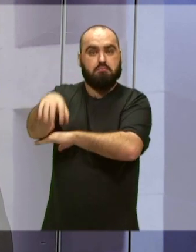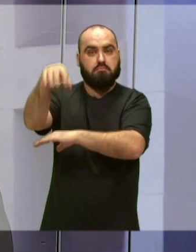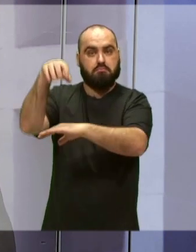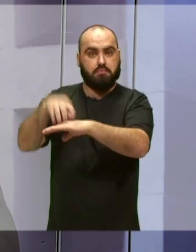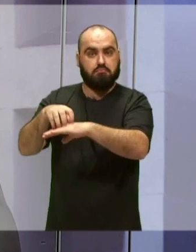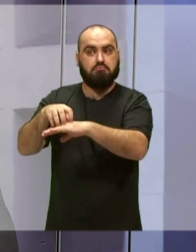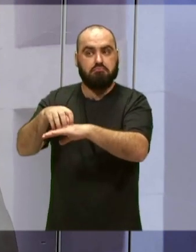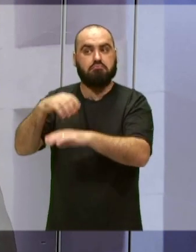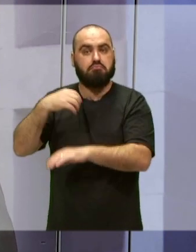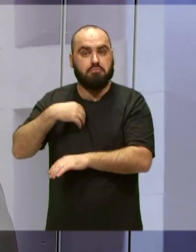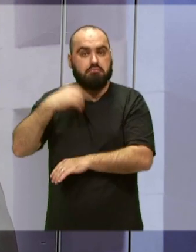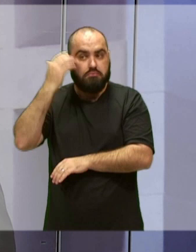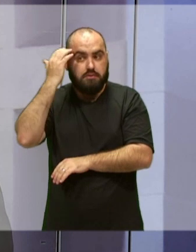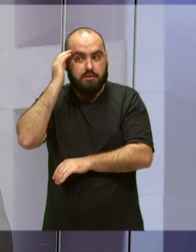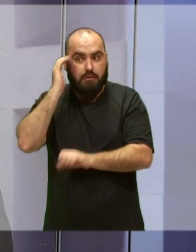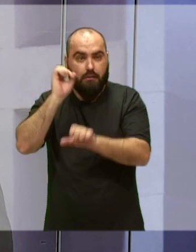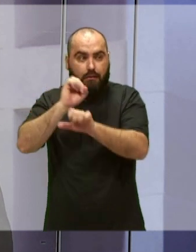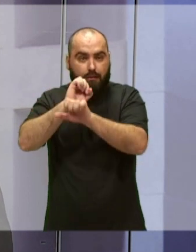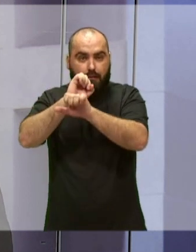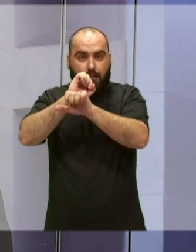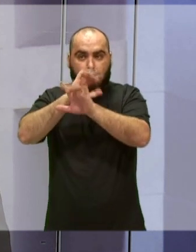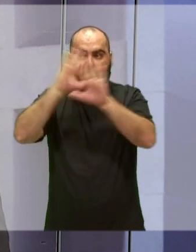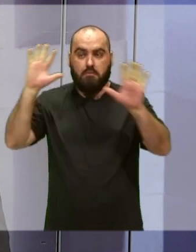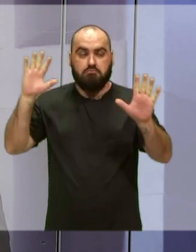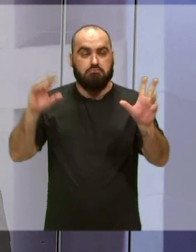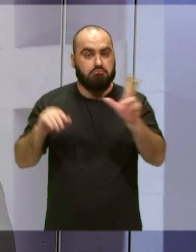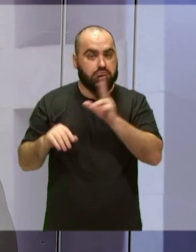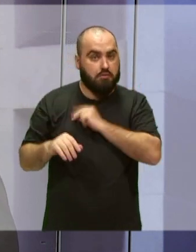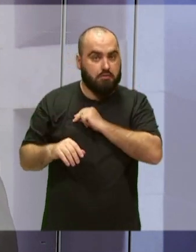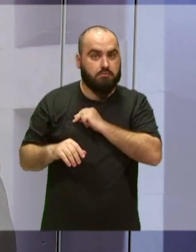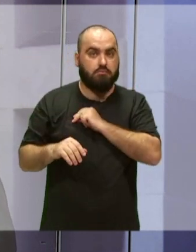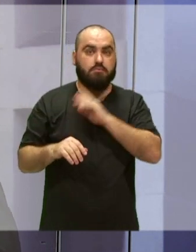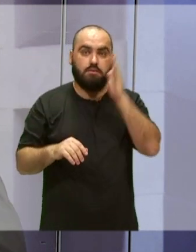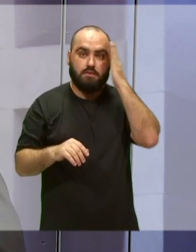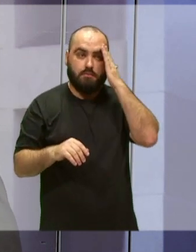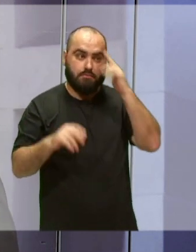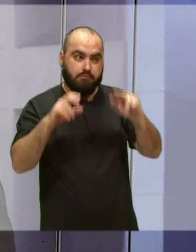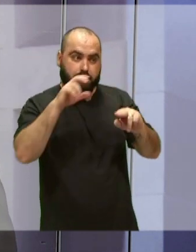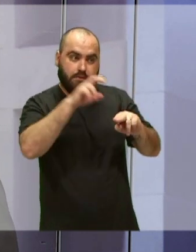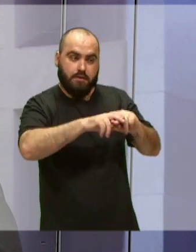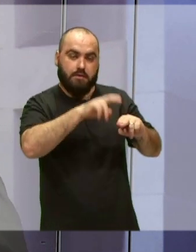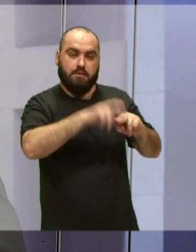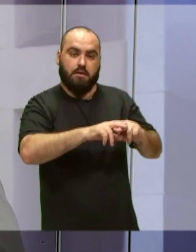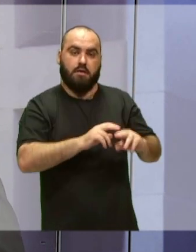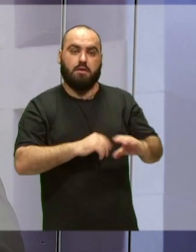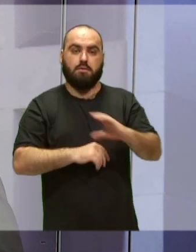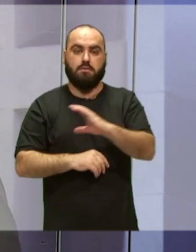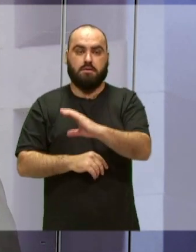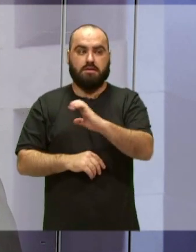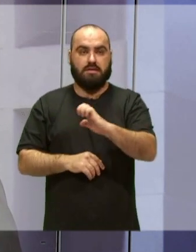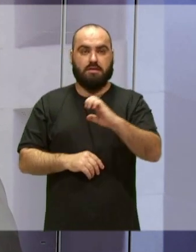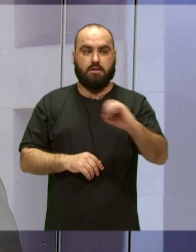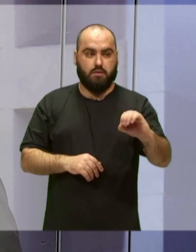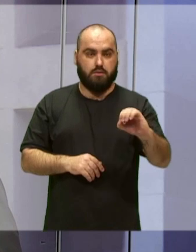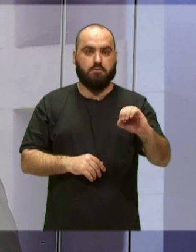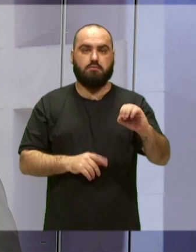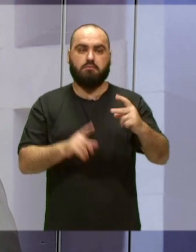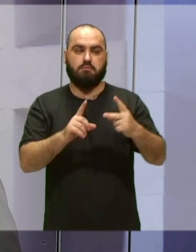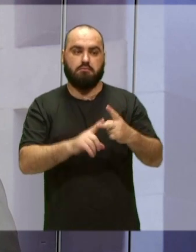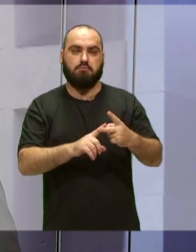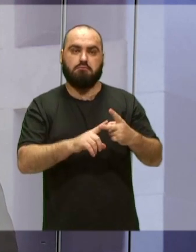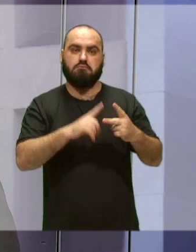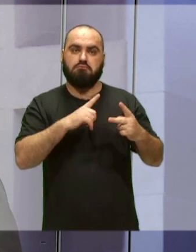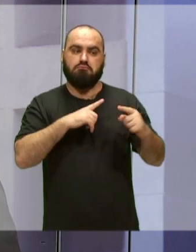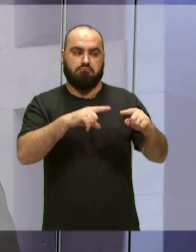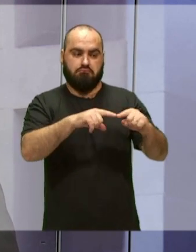poder sentar de repente com CEO sentar eu as graças a Deus e uma Eu tenho um gabinete muito bom tá